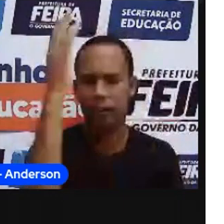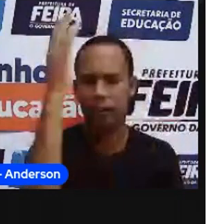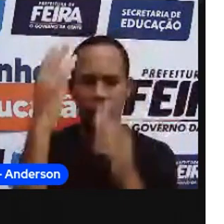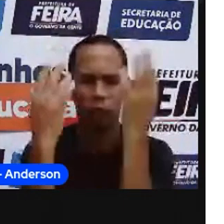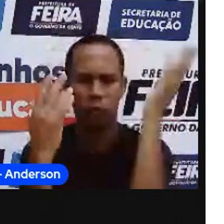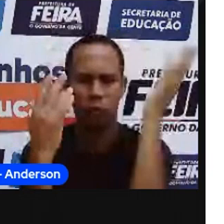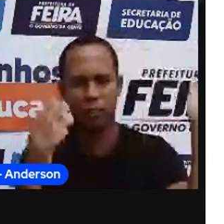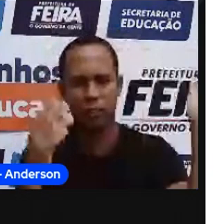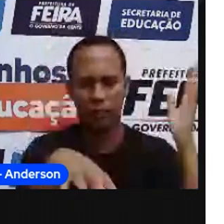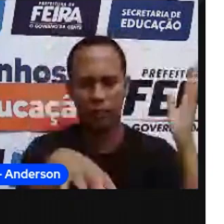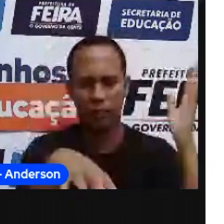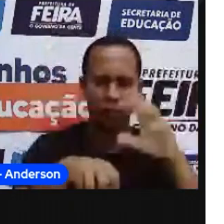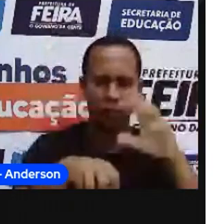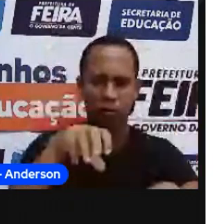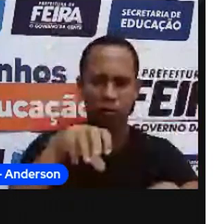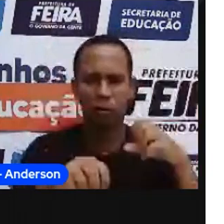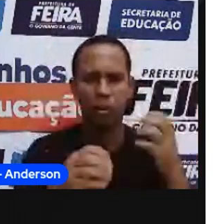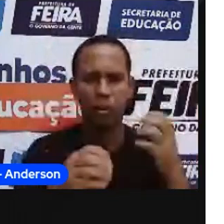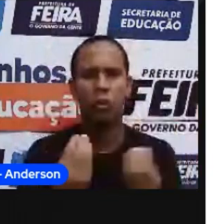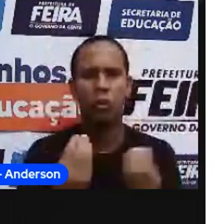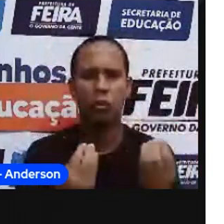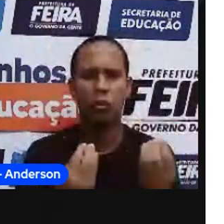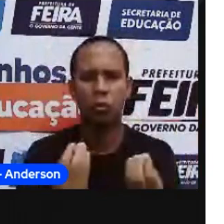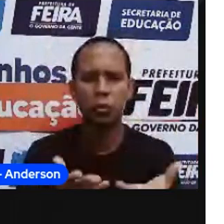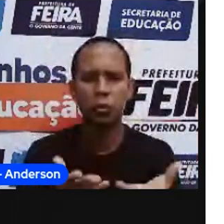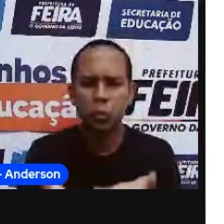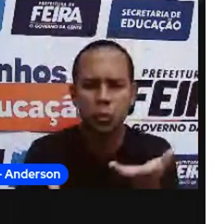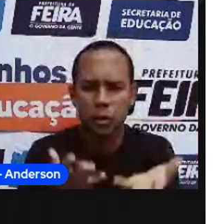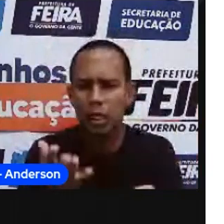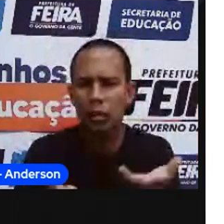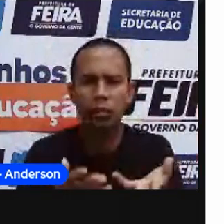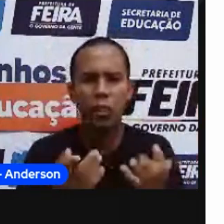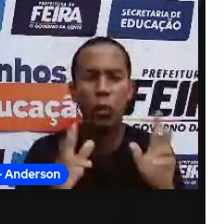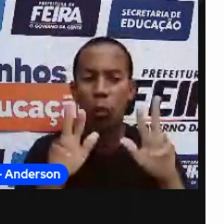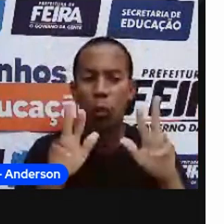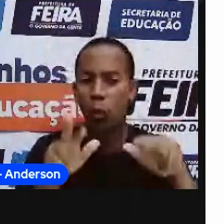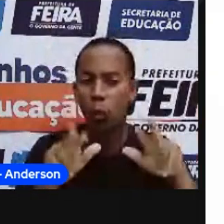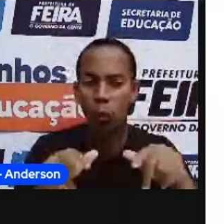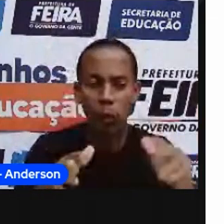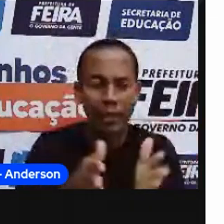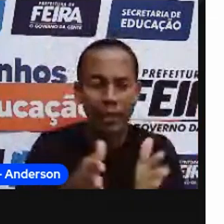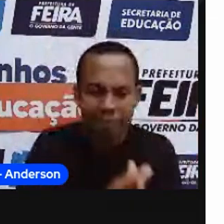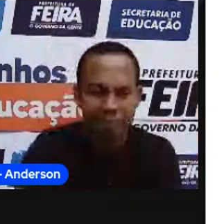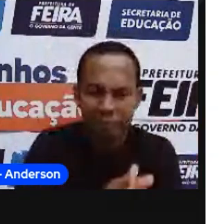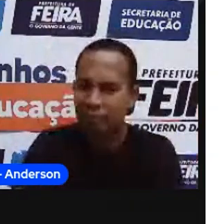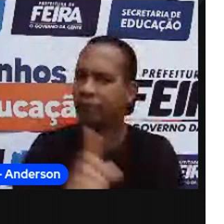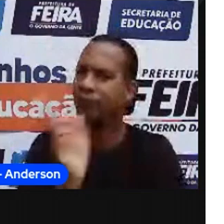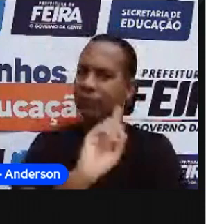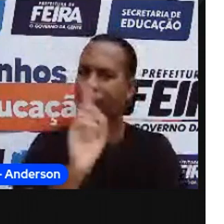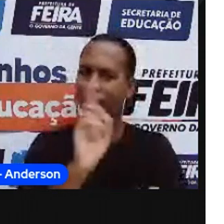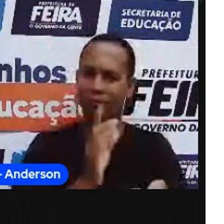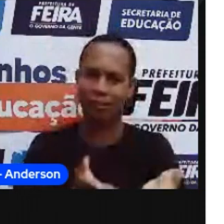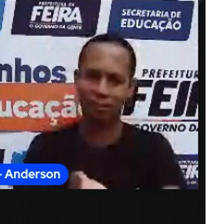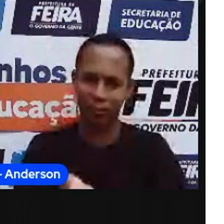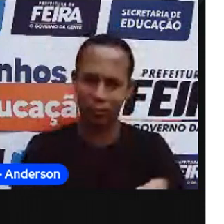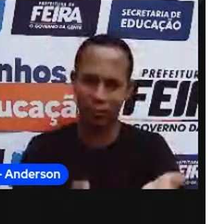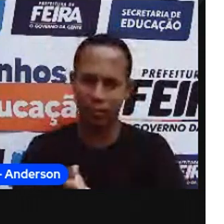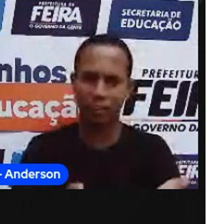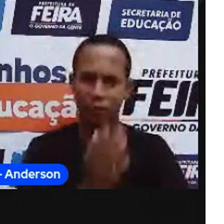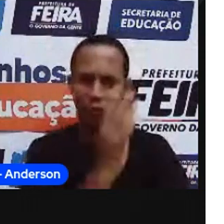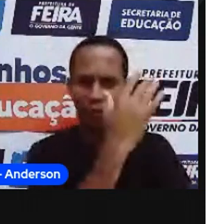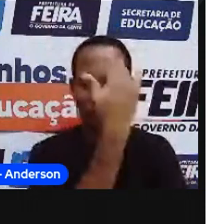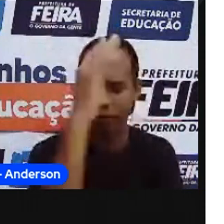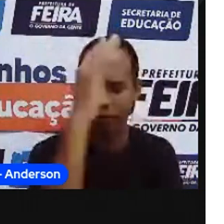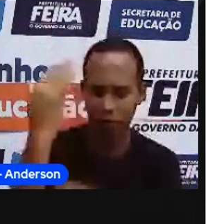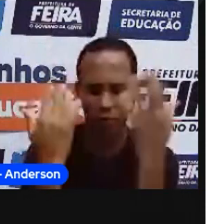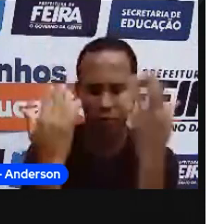uma forma o quê? Sustentável, sem agredir a natureza, uma relação benéfica, onde a natureza